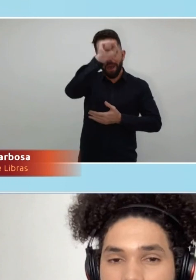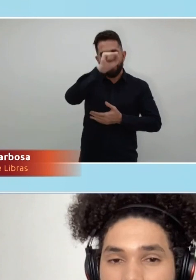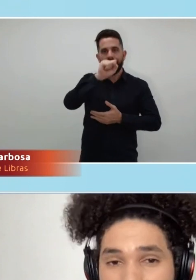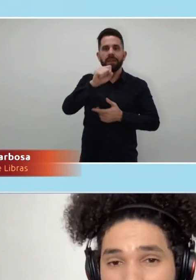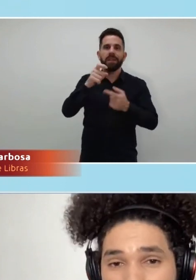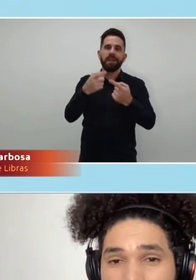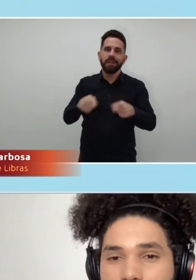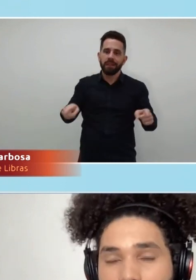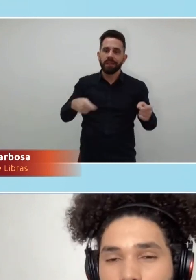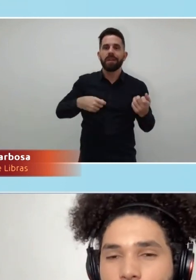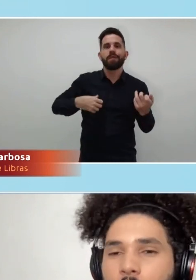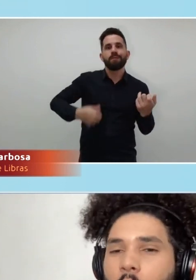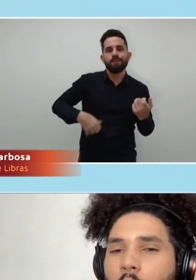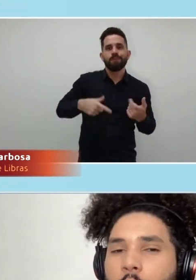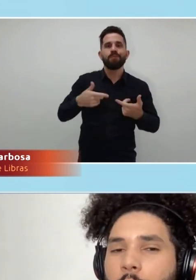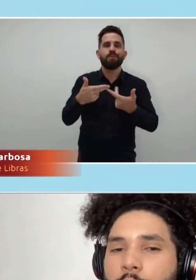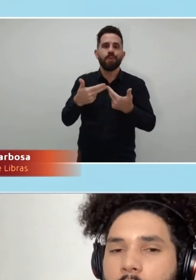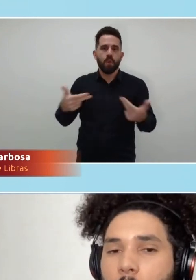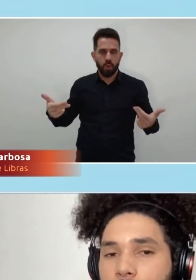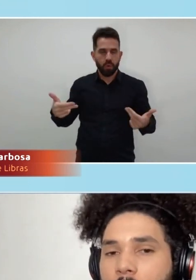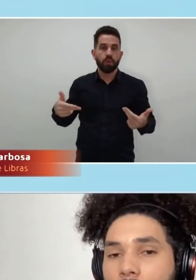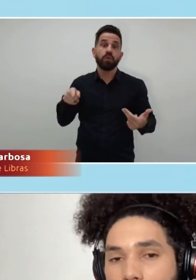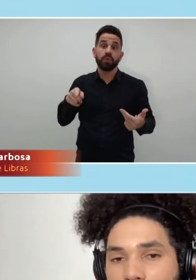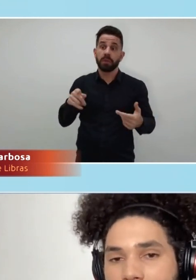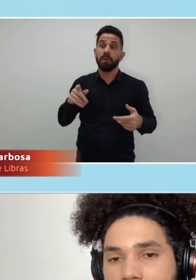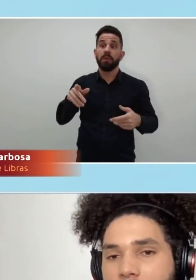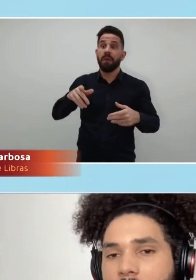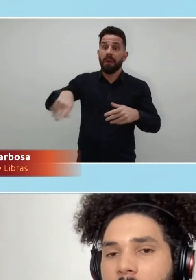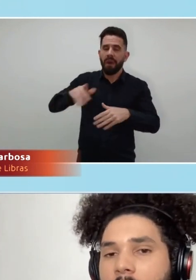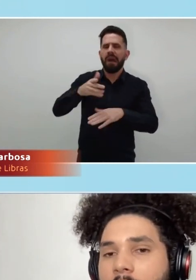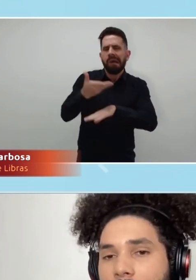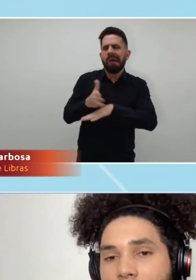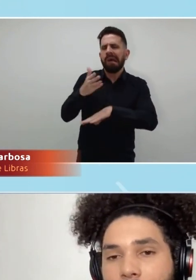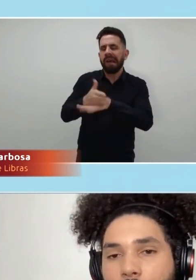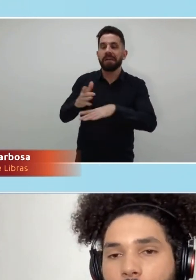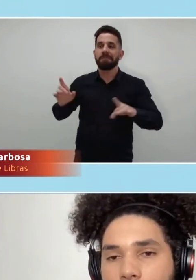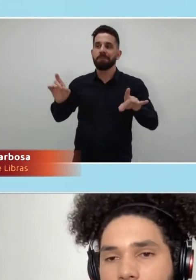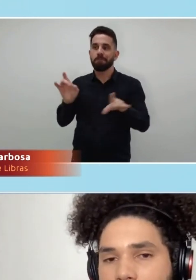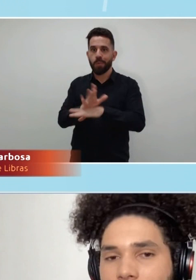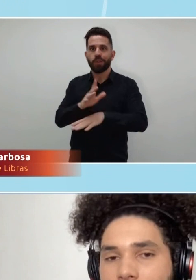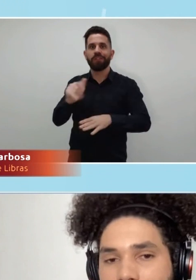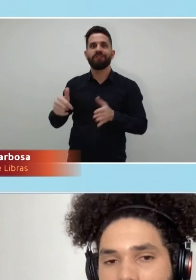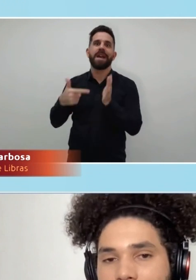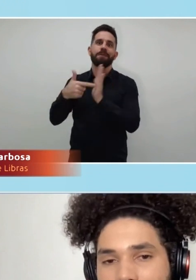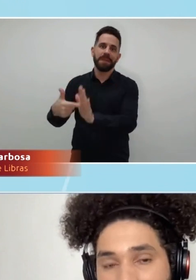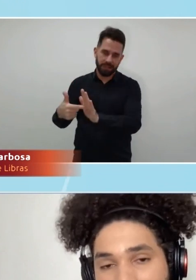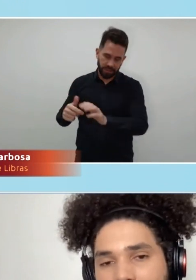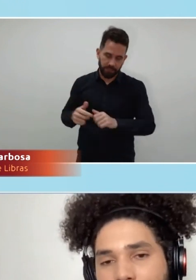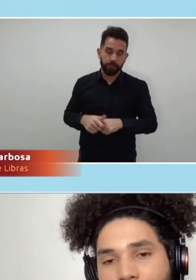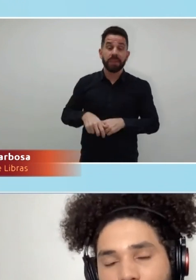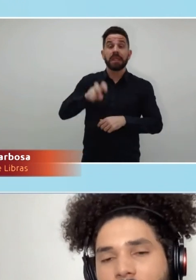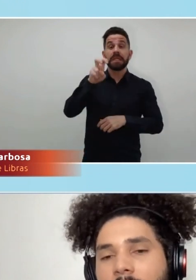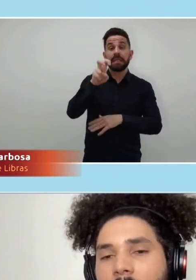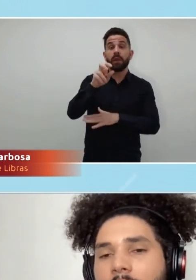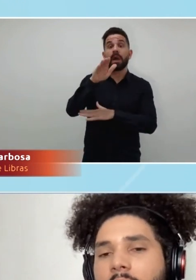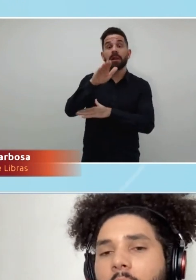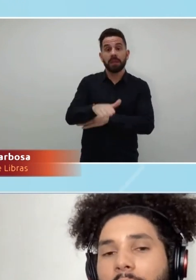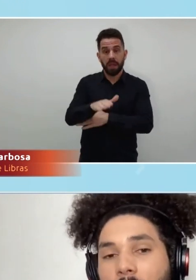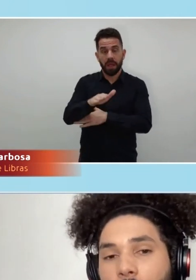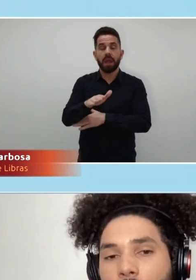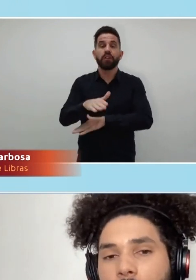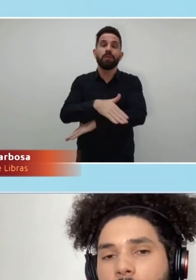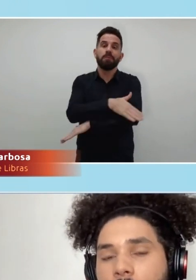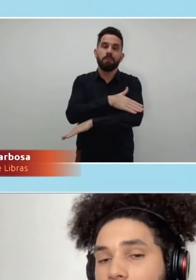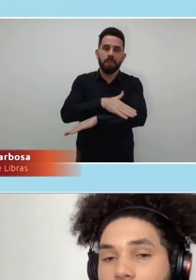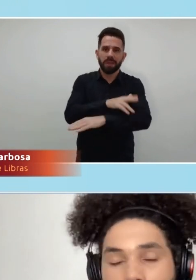devem terminar com a criação de um bloco de percussão. A oficina será às 5 horas da tarde na Praça Universitária, aberta